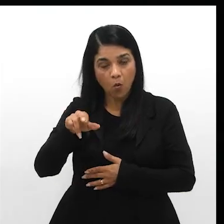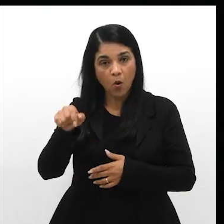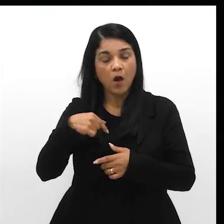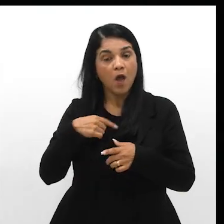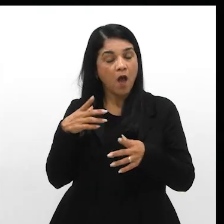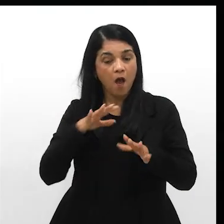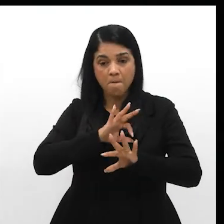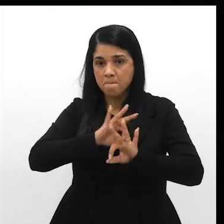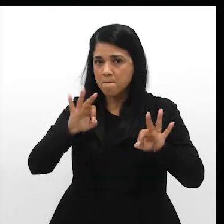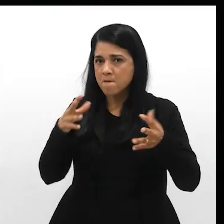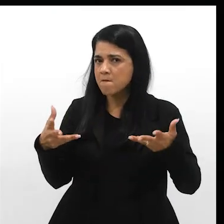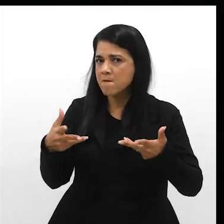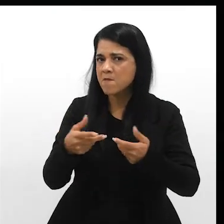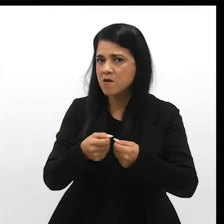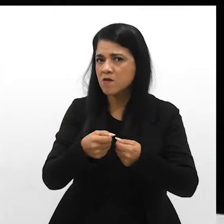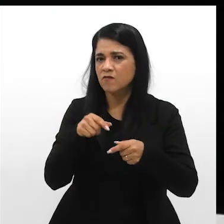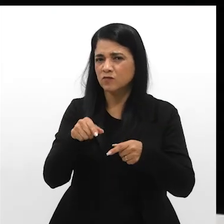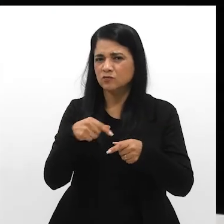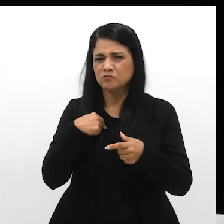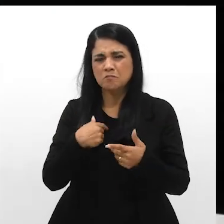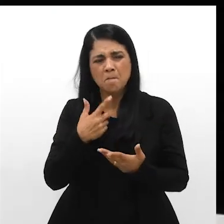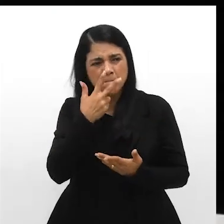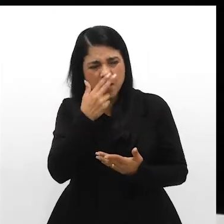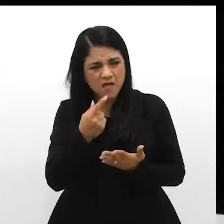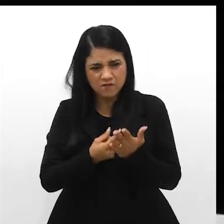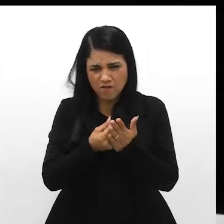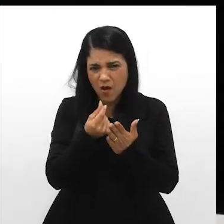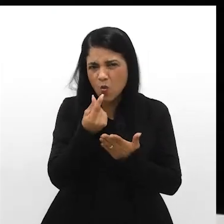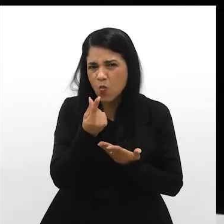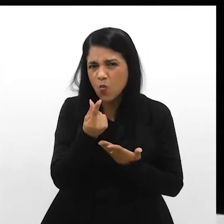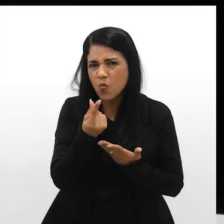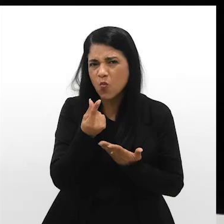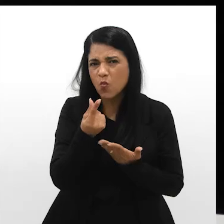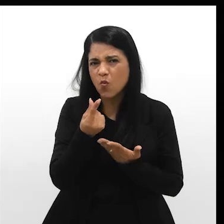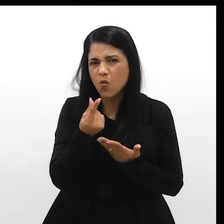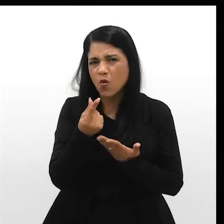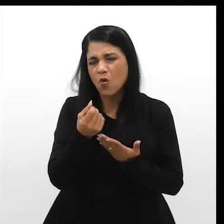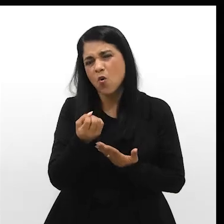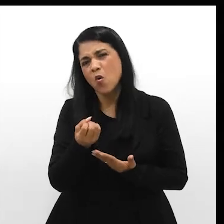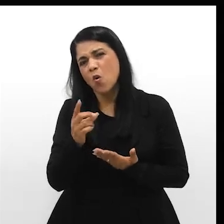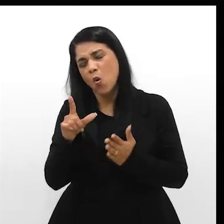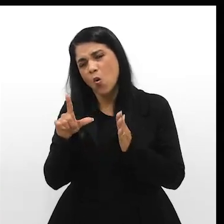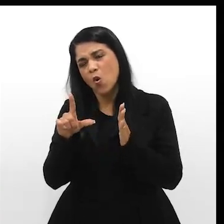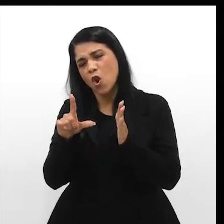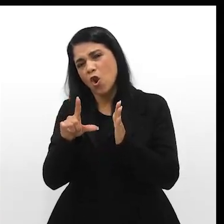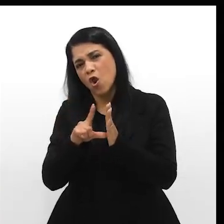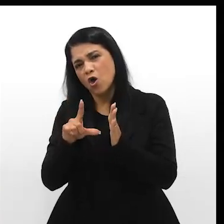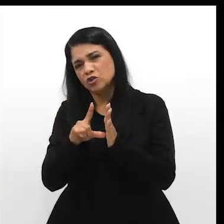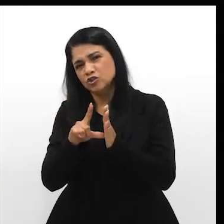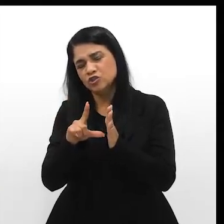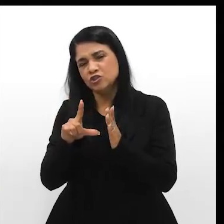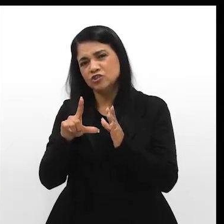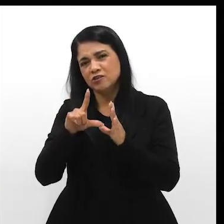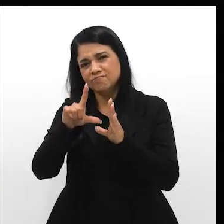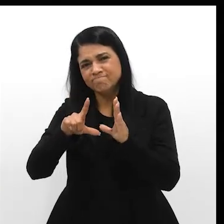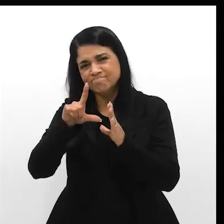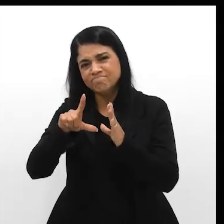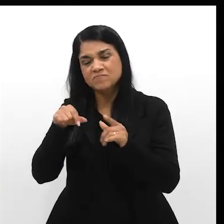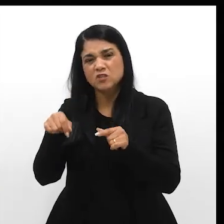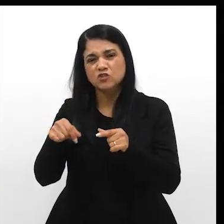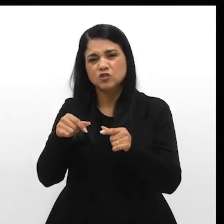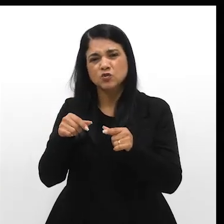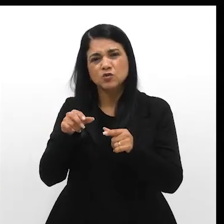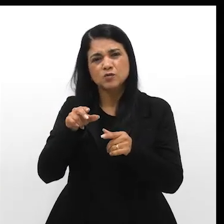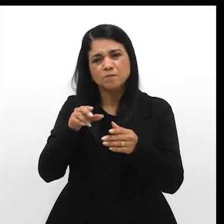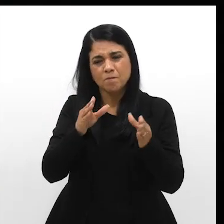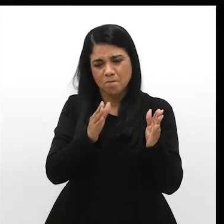está se formando, para quem está saindo. Nossa. Será que é uma questão de custo ou então de logística, de você ter que movimentar